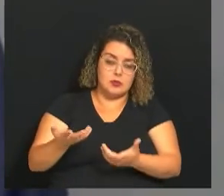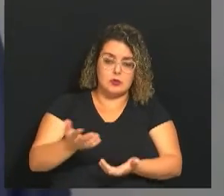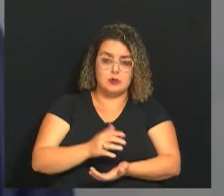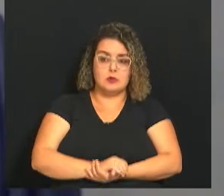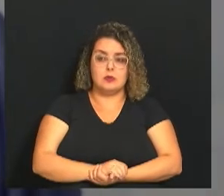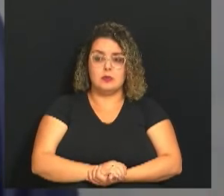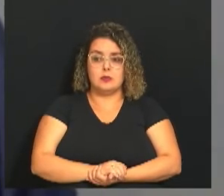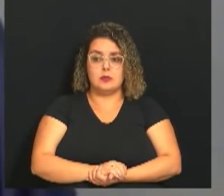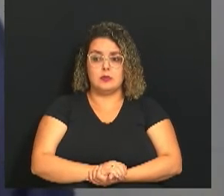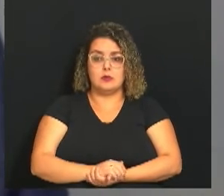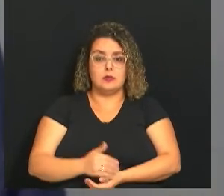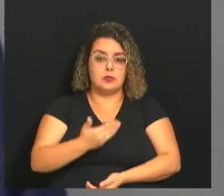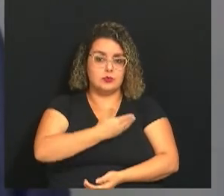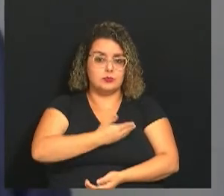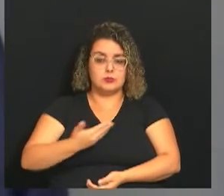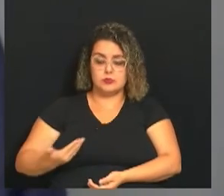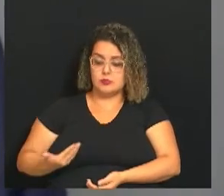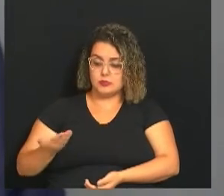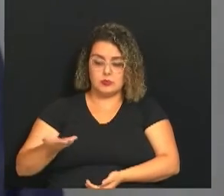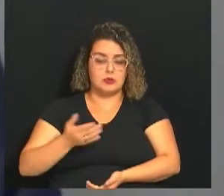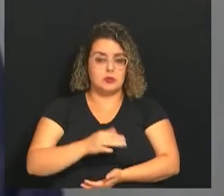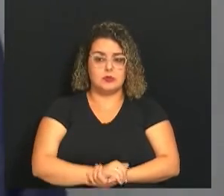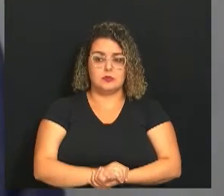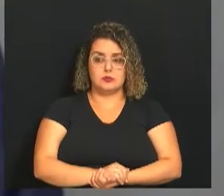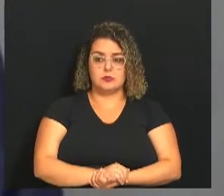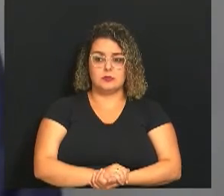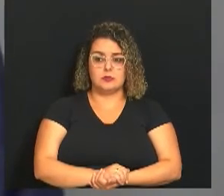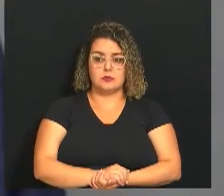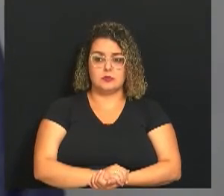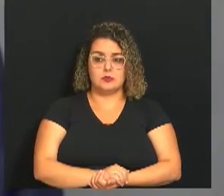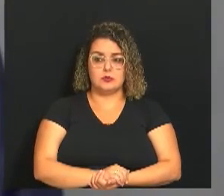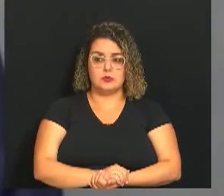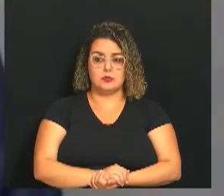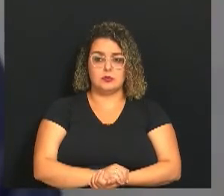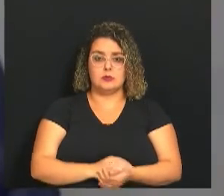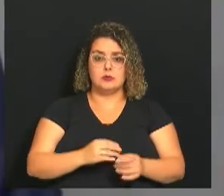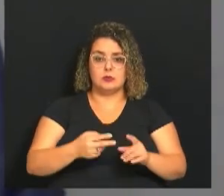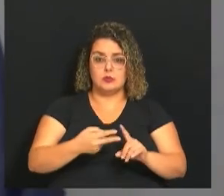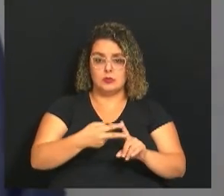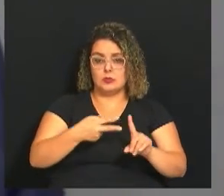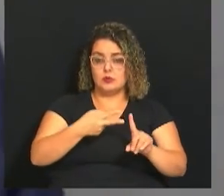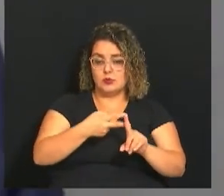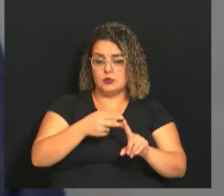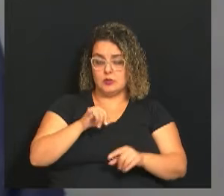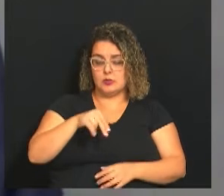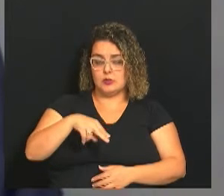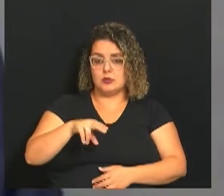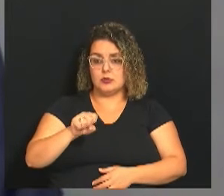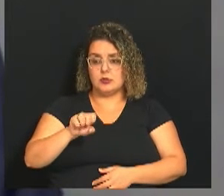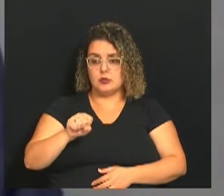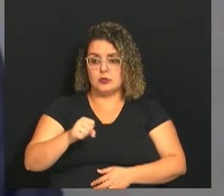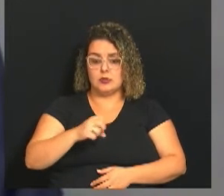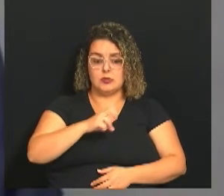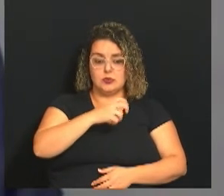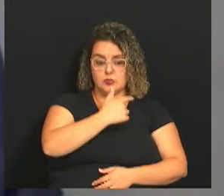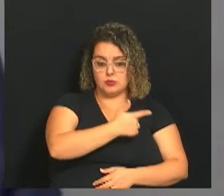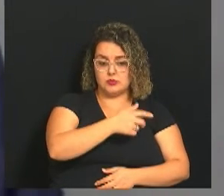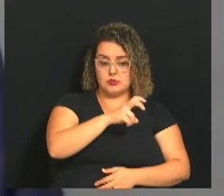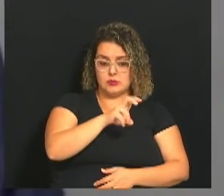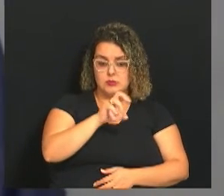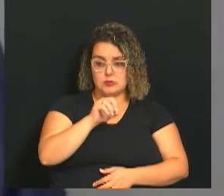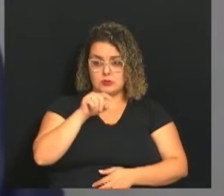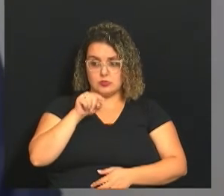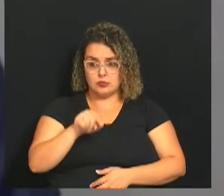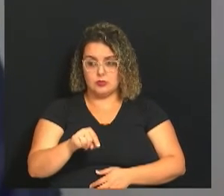Estado, eu mencionei. Se você considerar que o Estado gasta, o INSS gasta, pelo menos 250 milhões